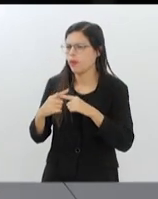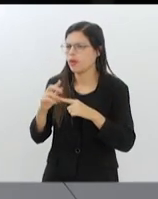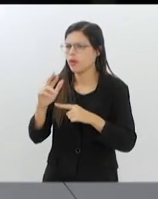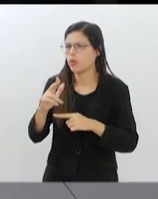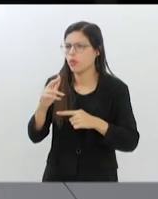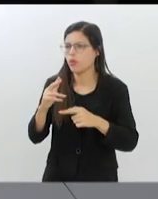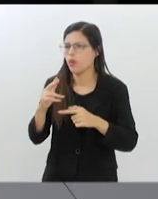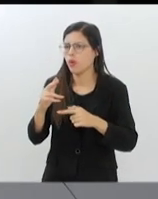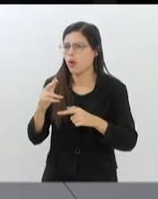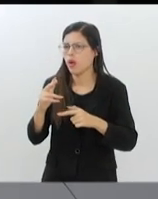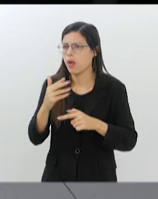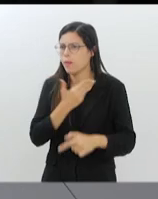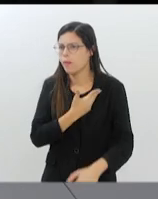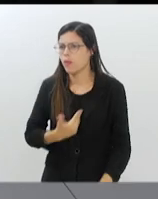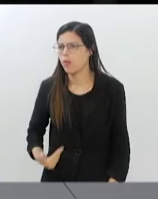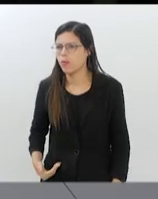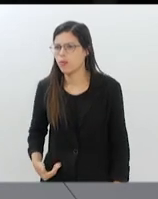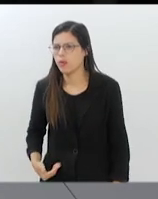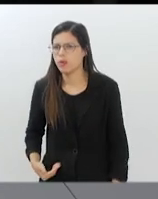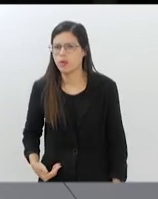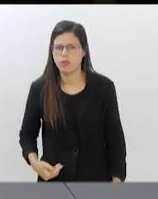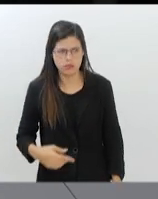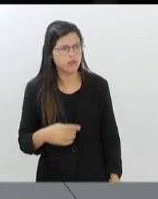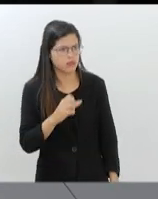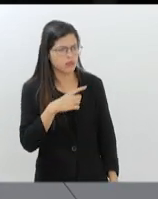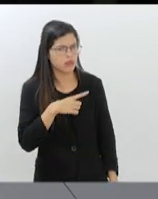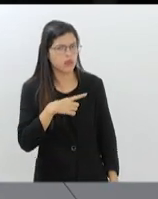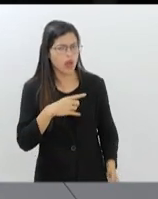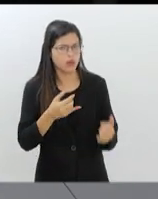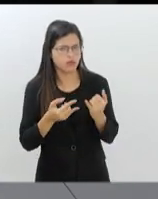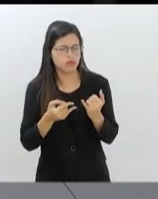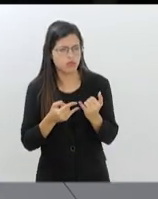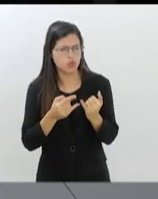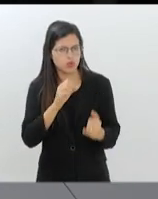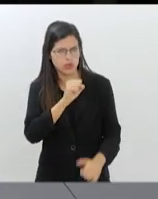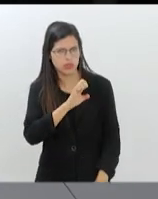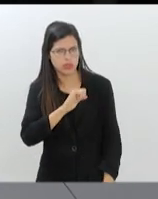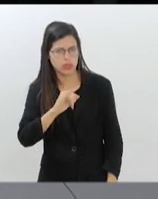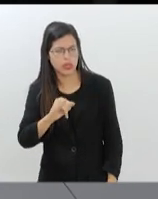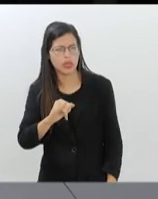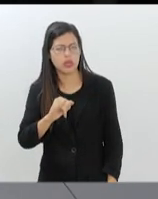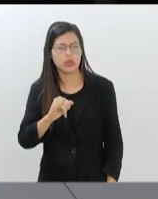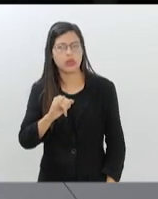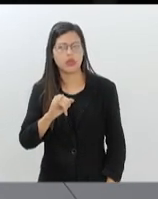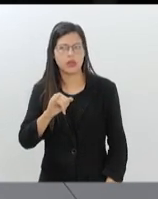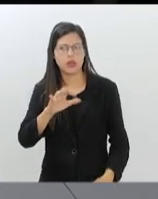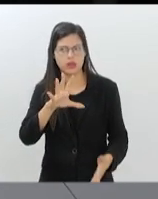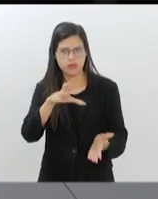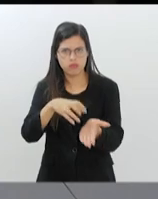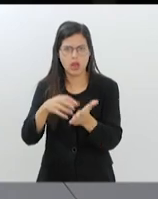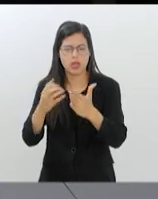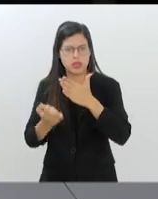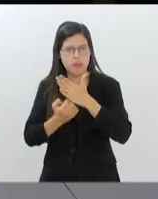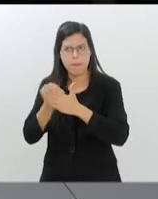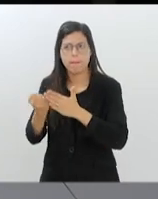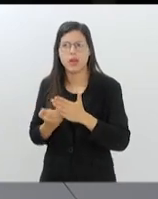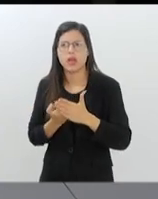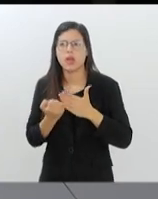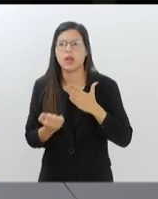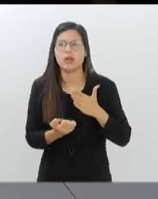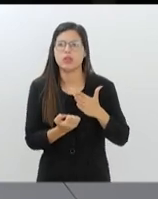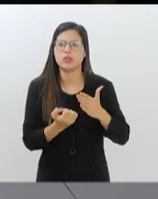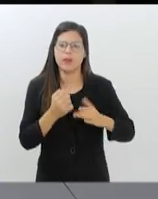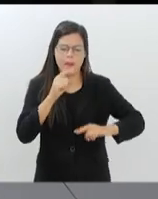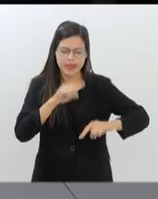tem nada restrito no sei a medida que por exemplo a a a as agências que desenvolvem as peças que são realizadas